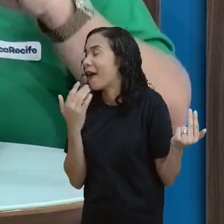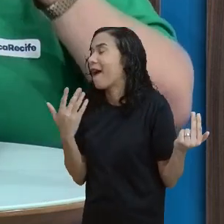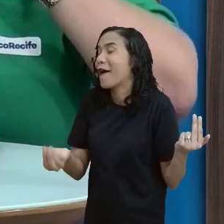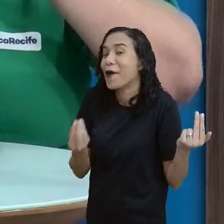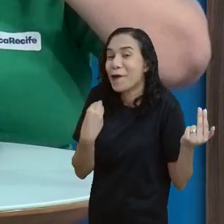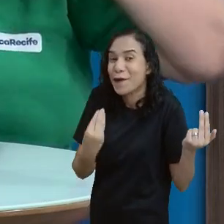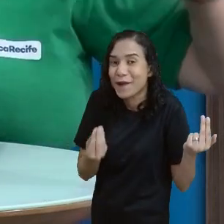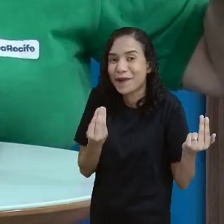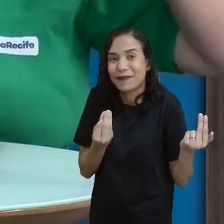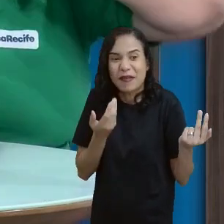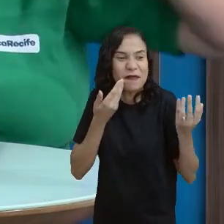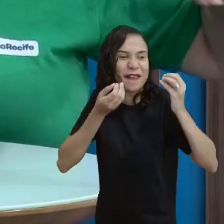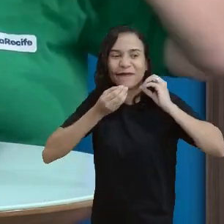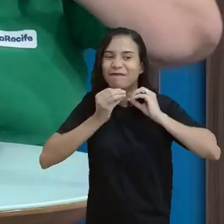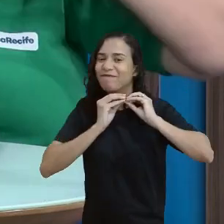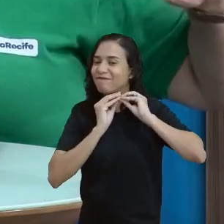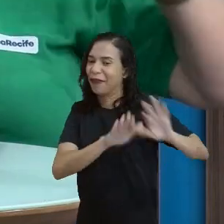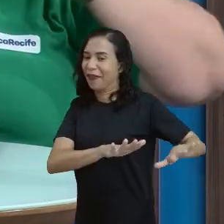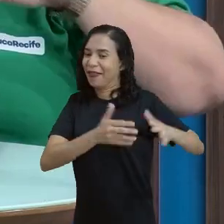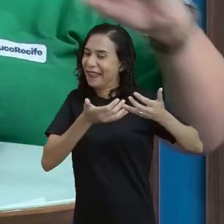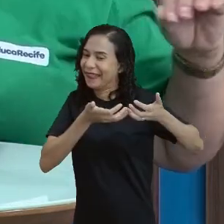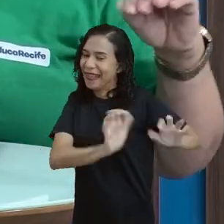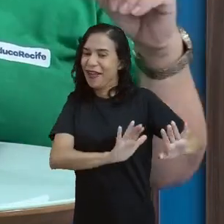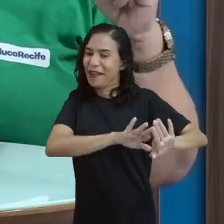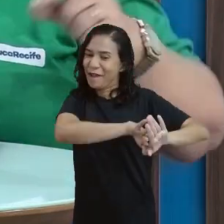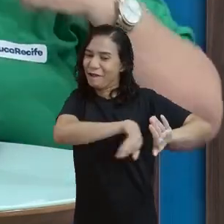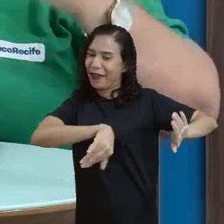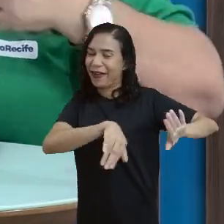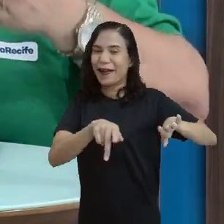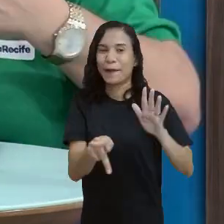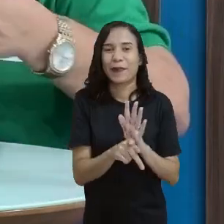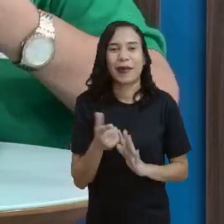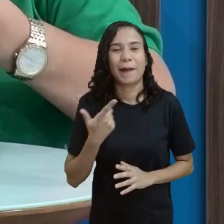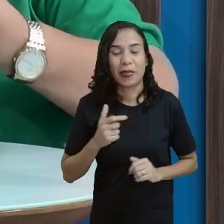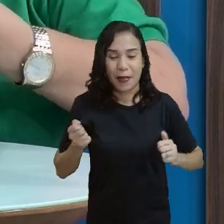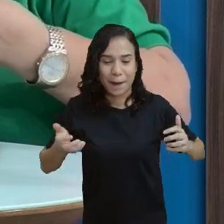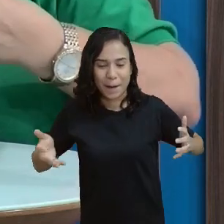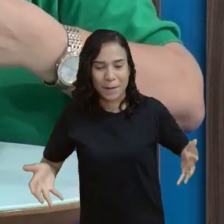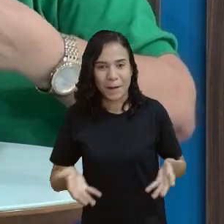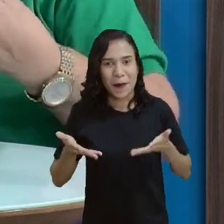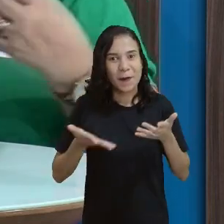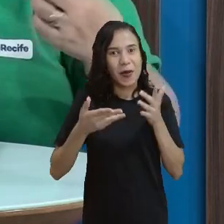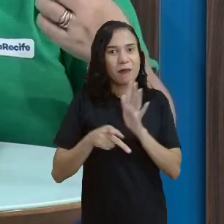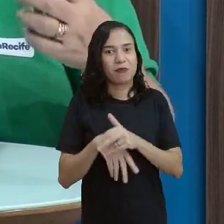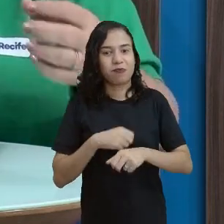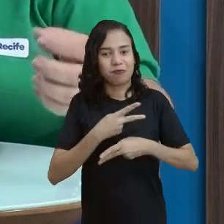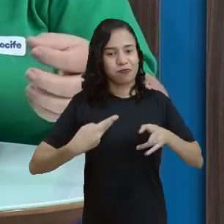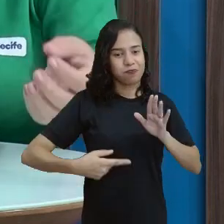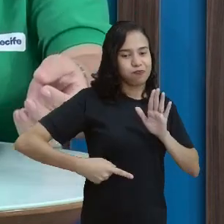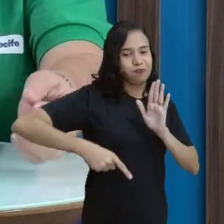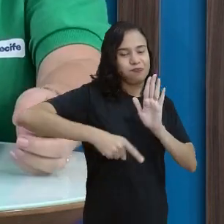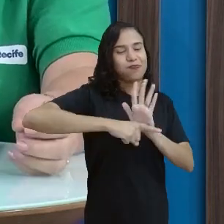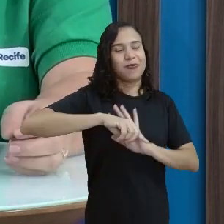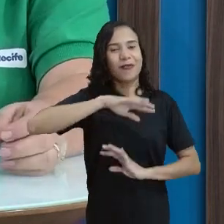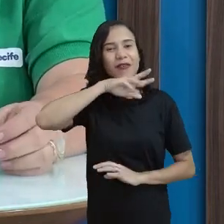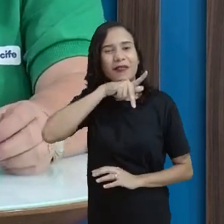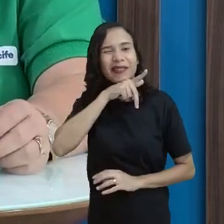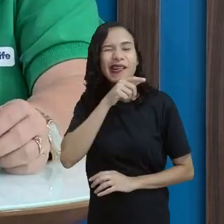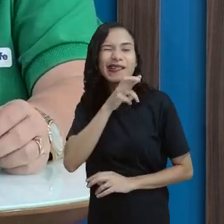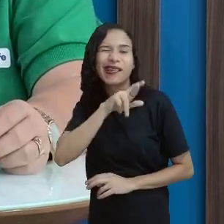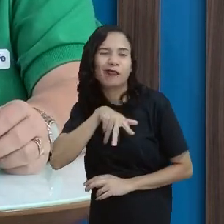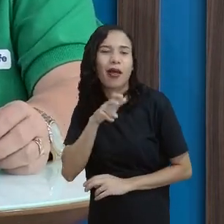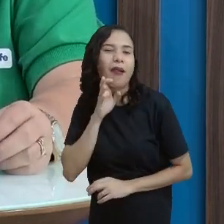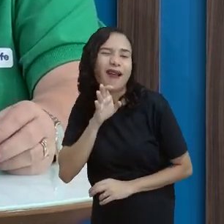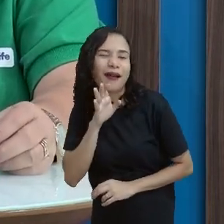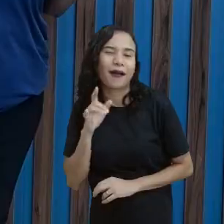acontece? correr, né? É pele mesmo, é melhor que saia de perto pra gente não alimentar esse negativo, né? Essa parte que não é legal da